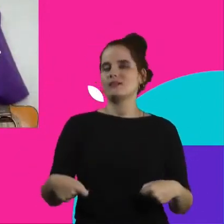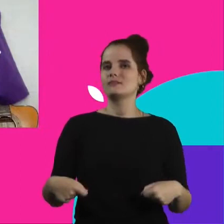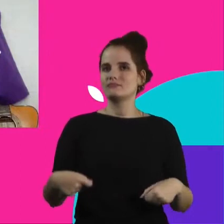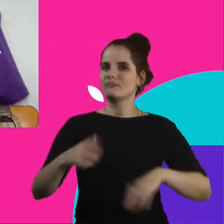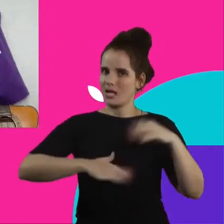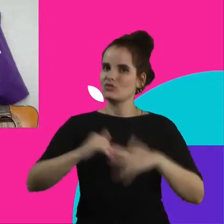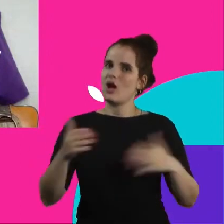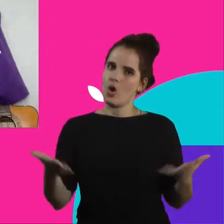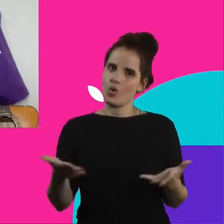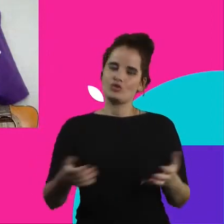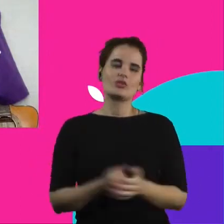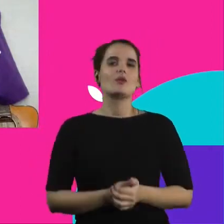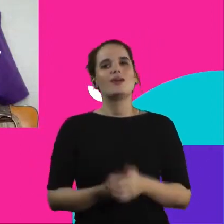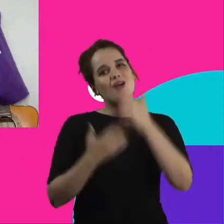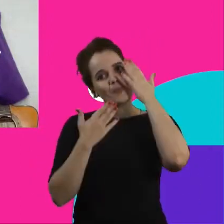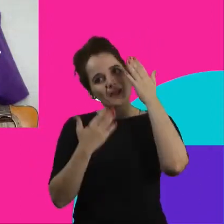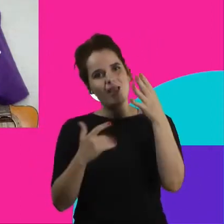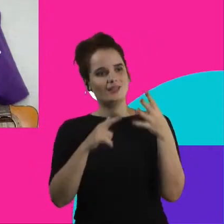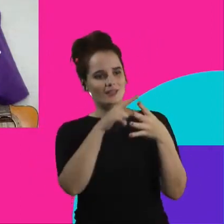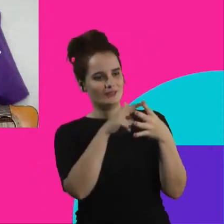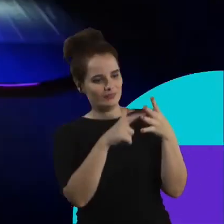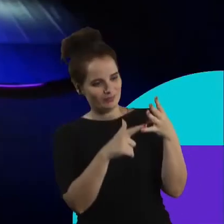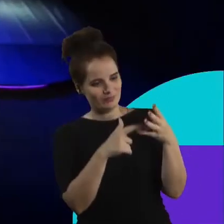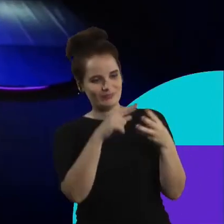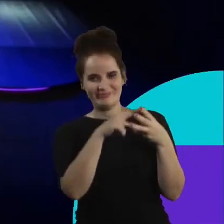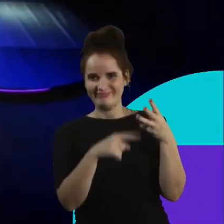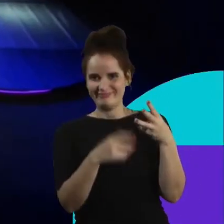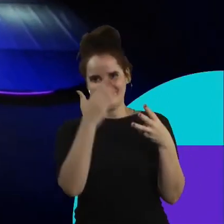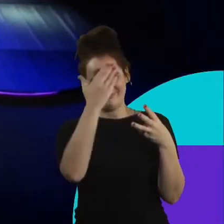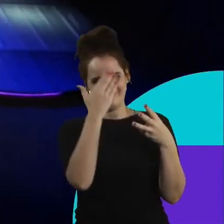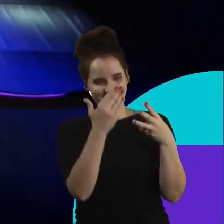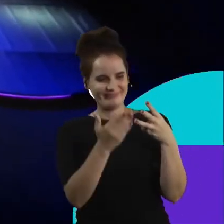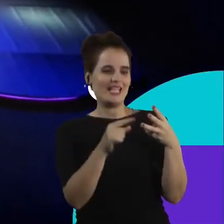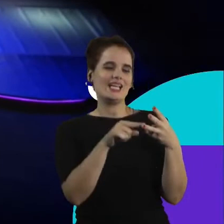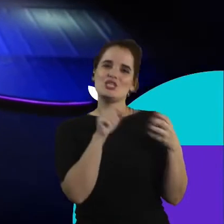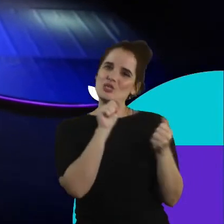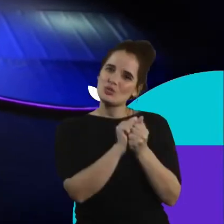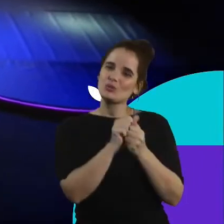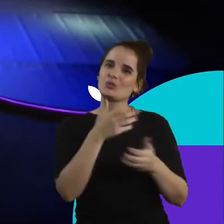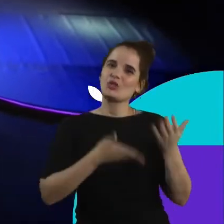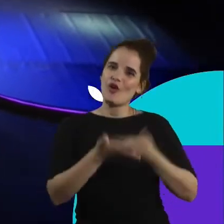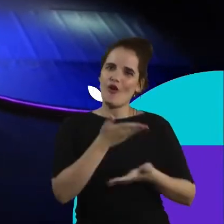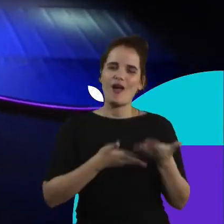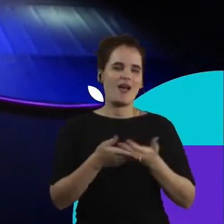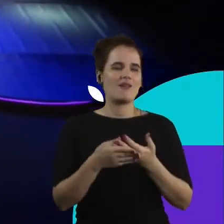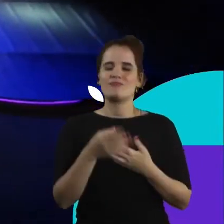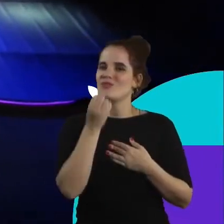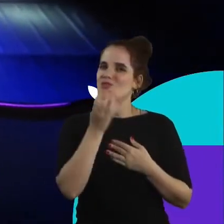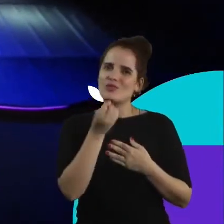eu gostaria de agradecer muitíssimo ao Henrique, ao Alonso e à Lili por esse momento de troca tão